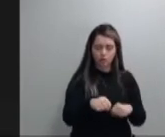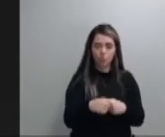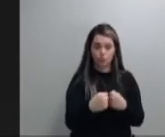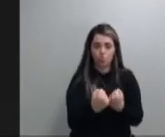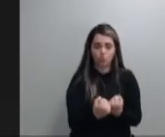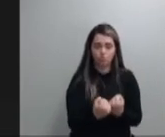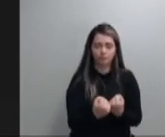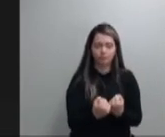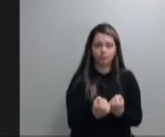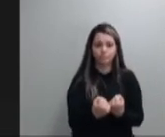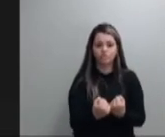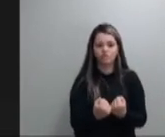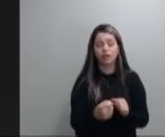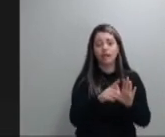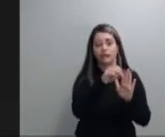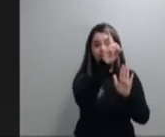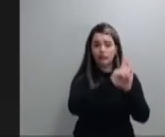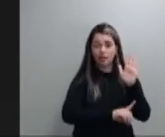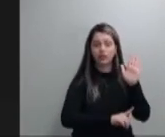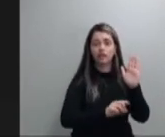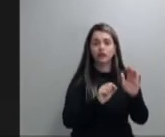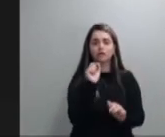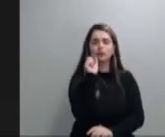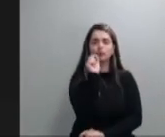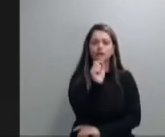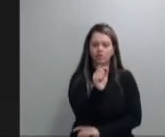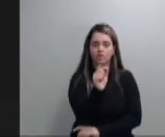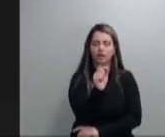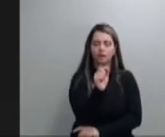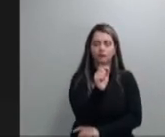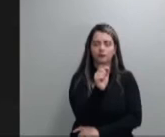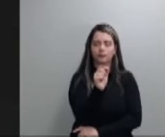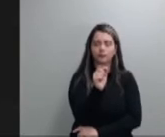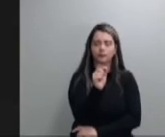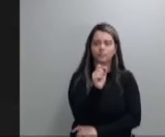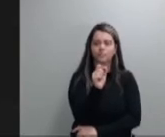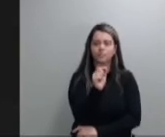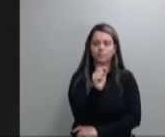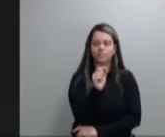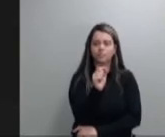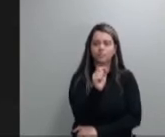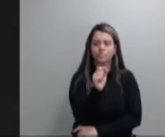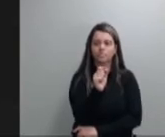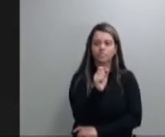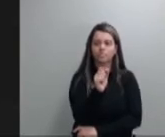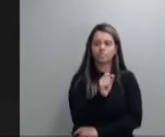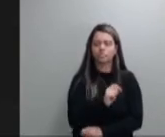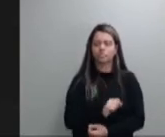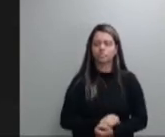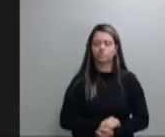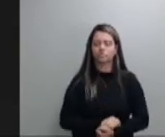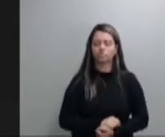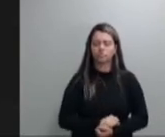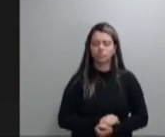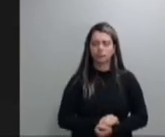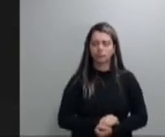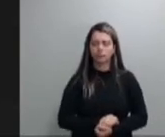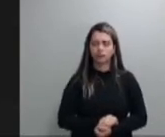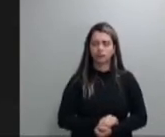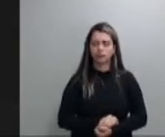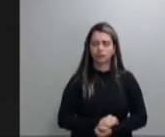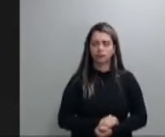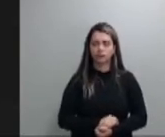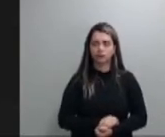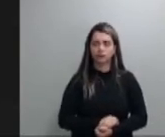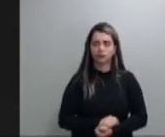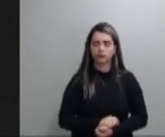declaração. E esses embargos de declaração, espantosamente, sob a justificativa de sanar supostas obscuridades,